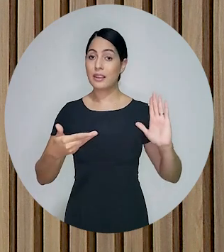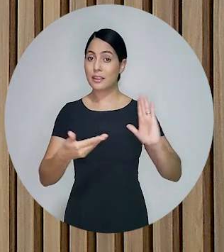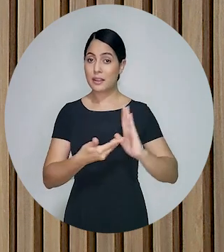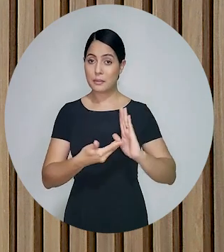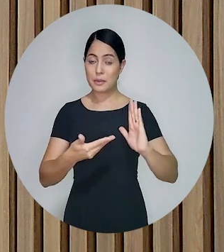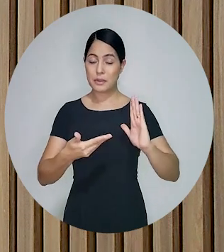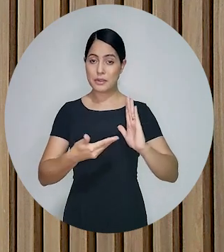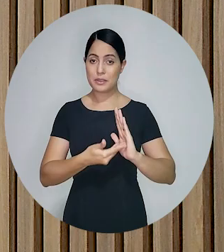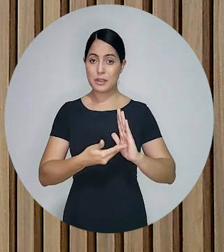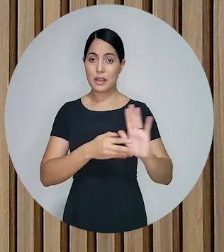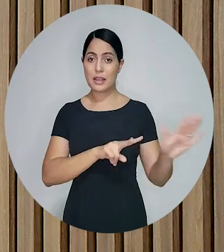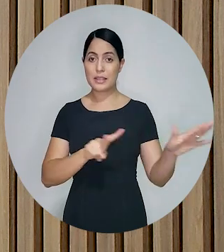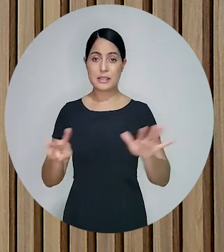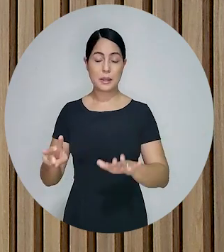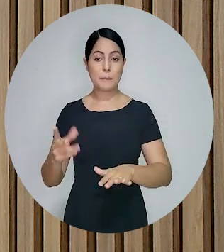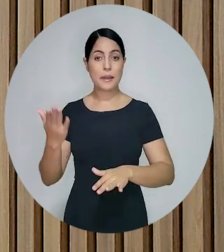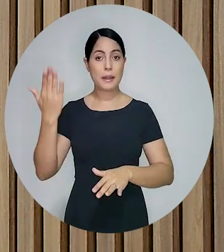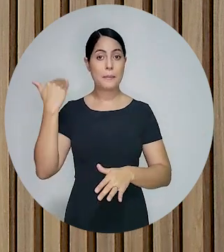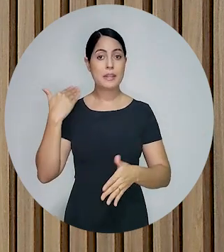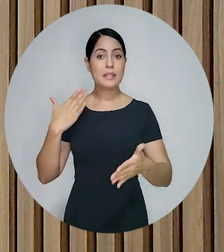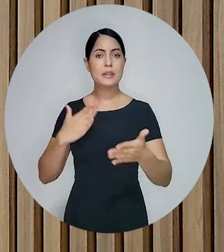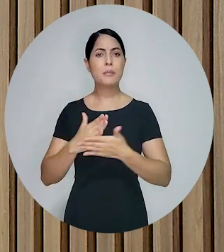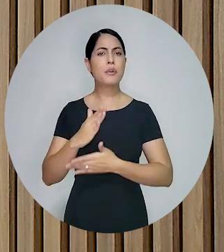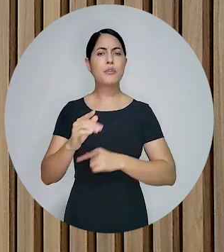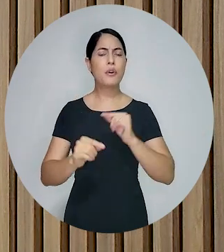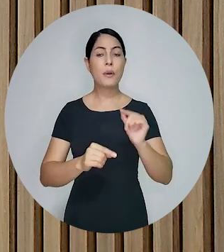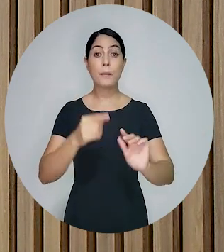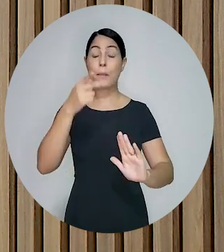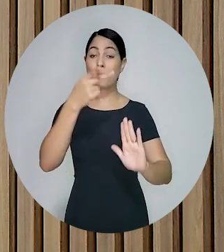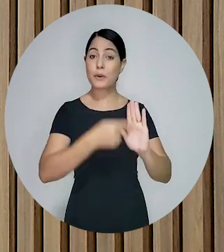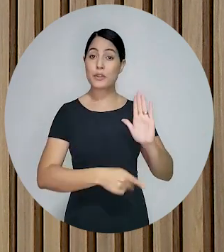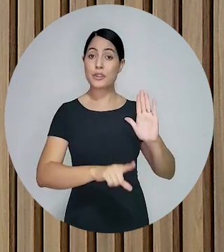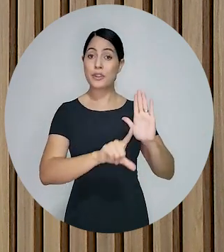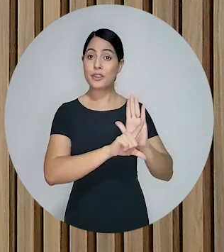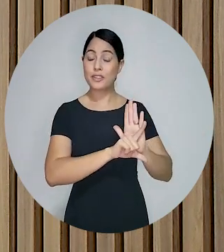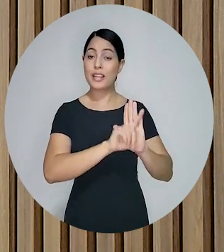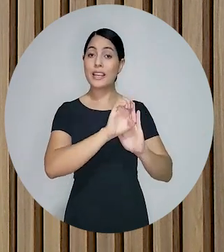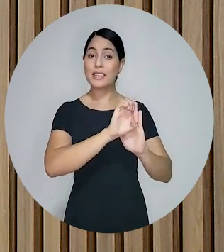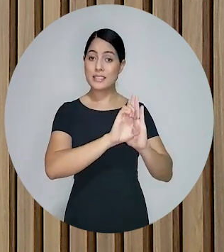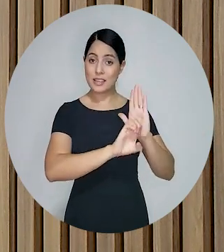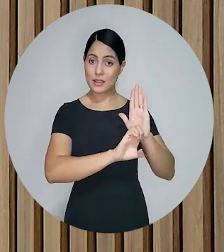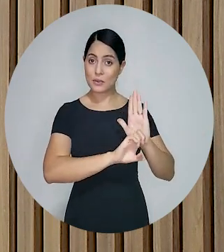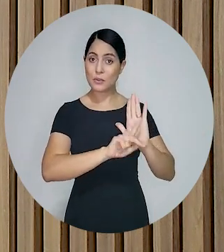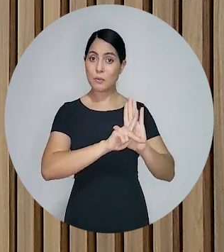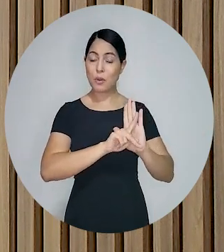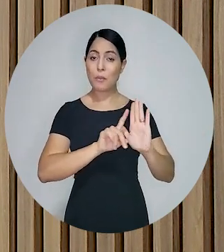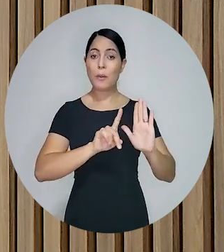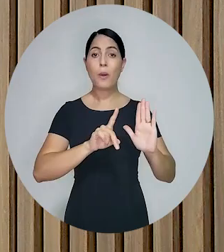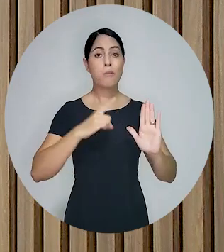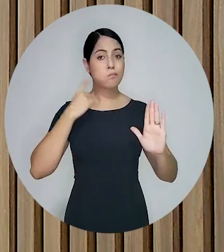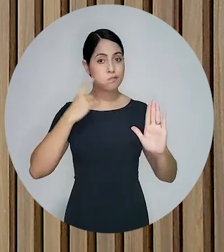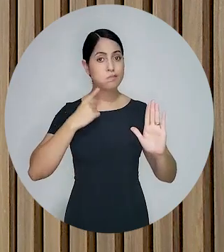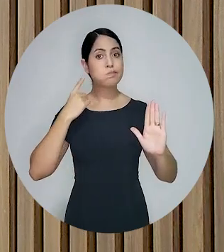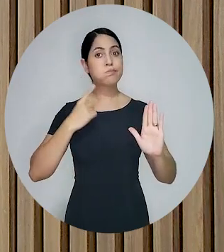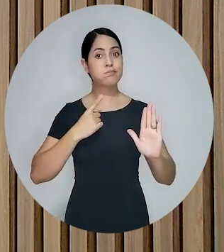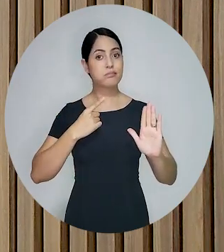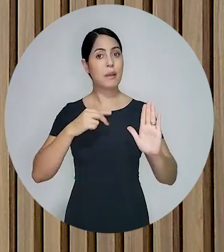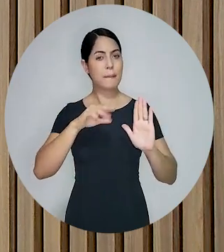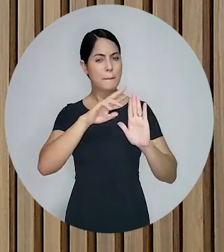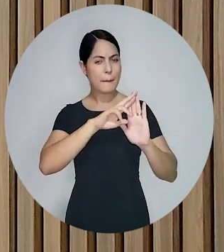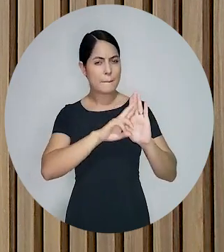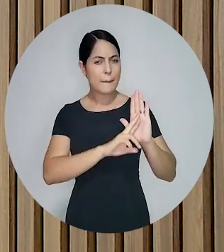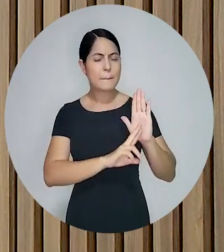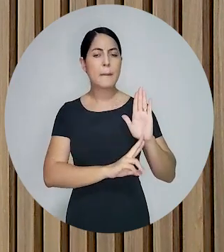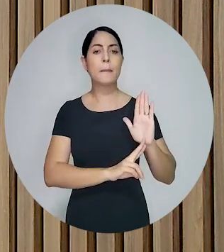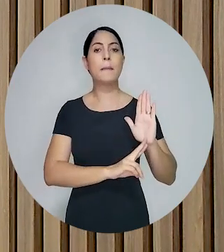A Câmara dos Deputados aprovou na última semana o projeto de lei que atualiza o Estatuto da Advocacia, reforçando